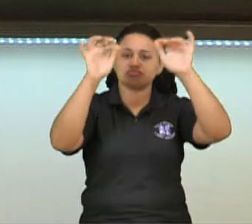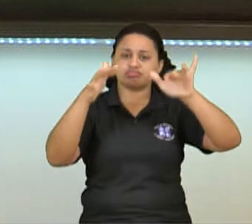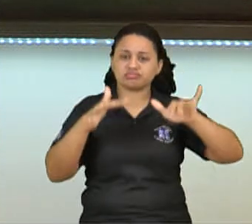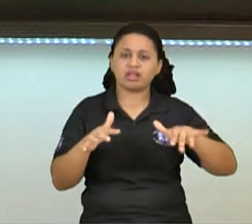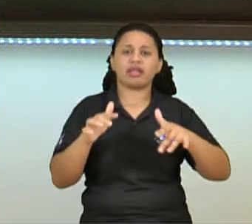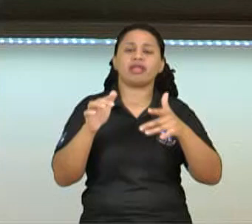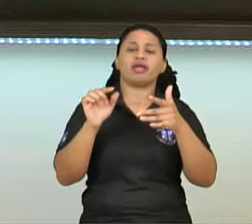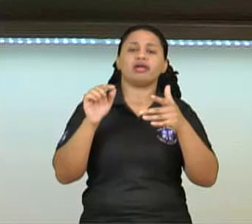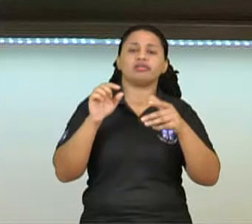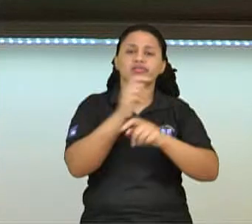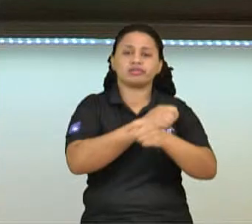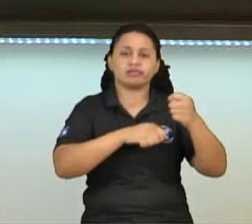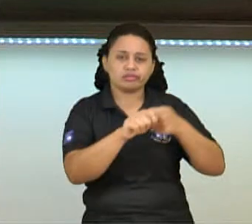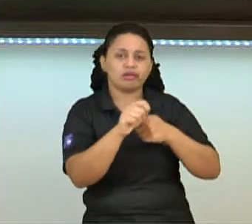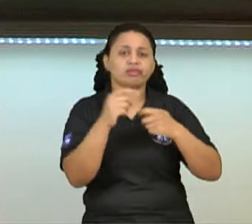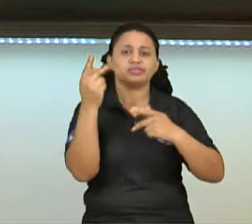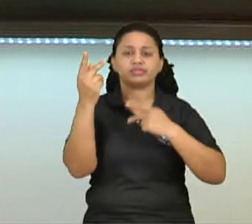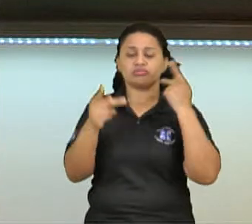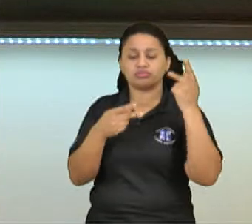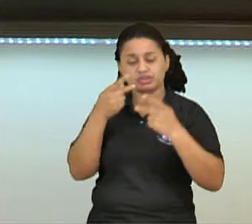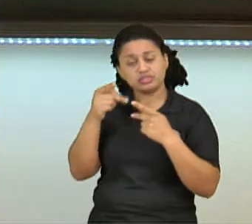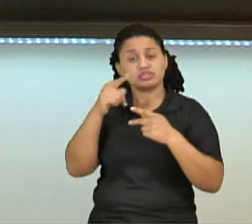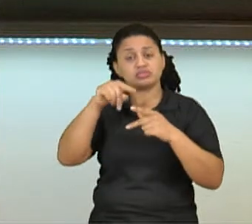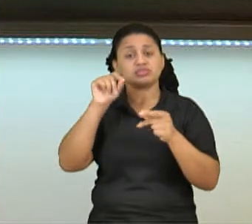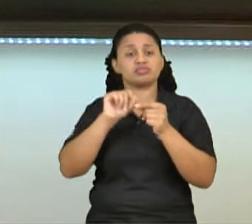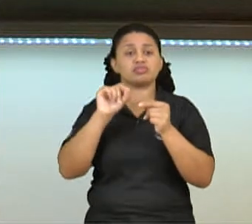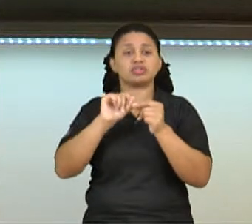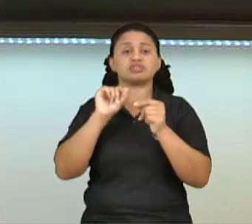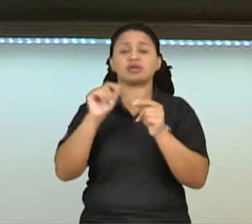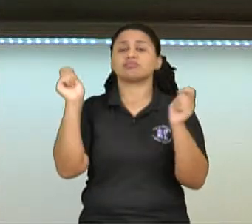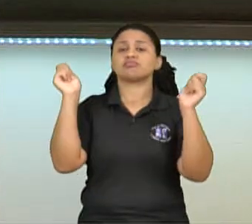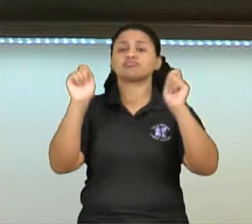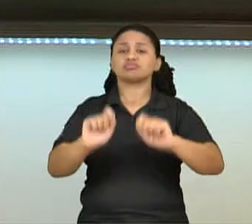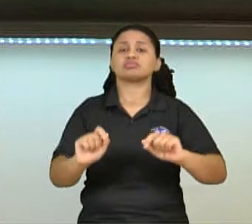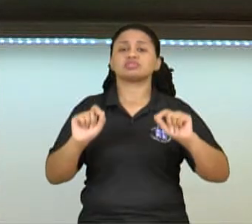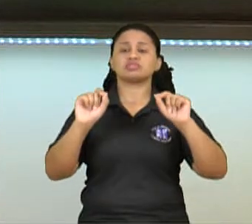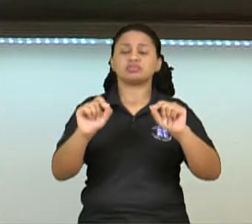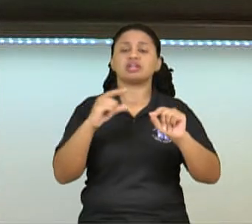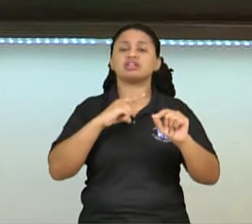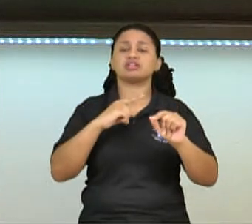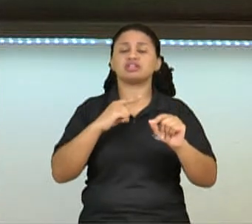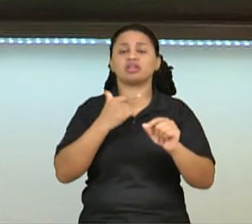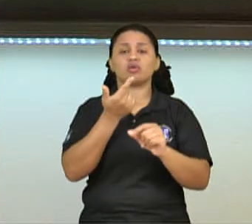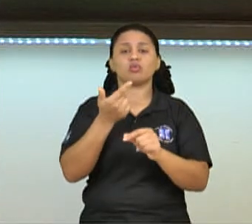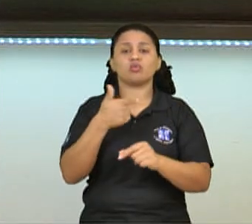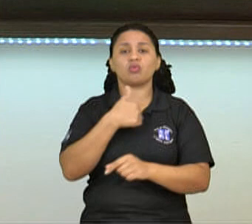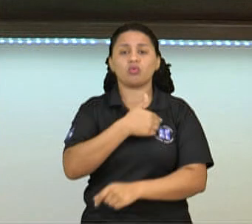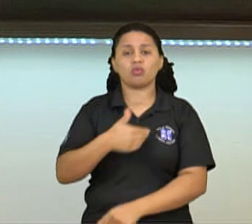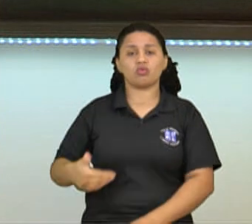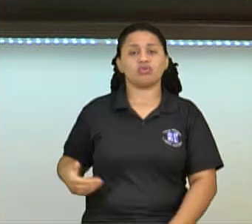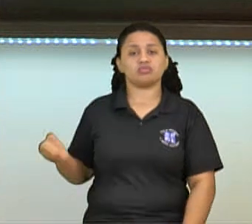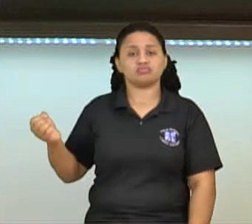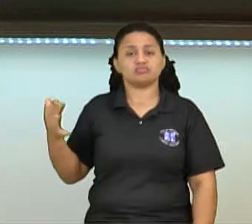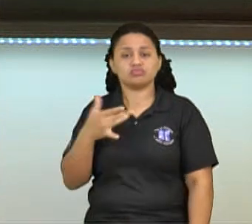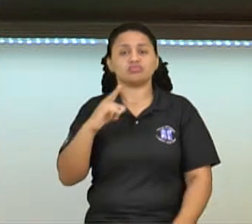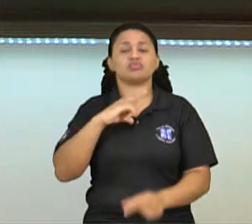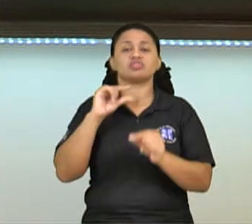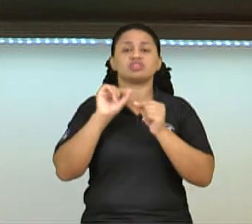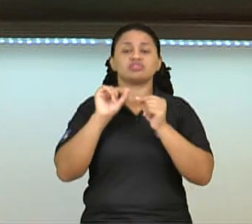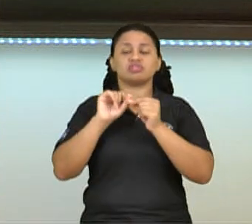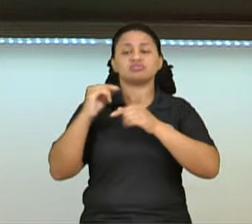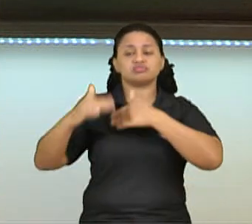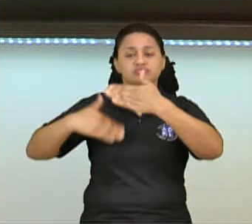toda essa crise vai acabar dando a possibilidade de a instauração de um novo governo que vai acabar com